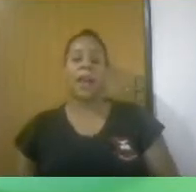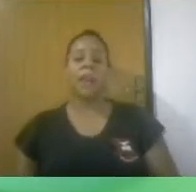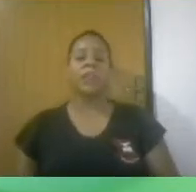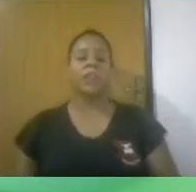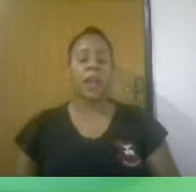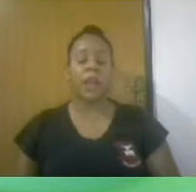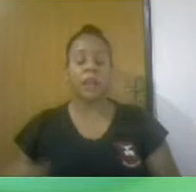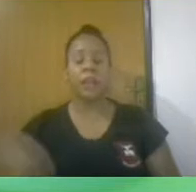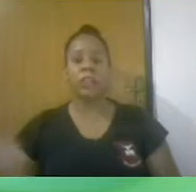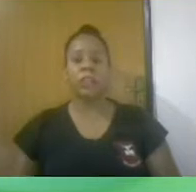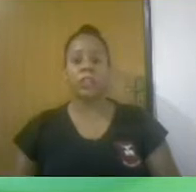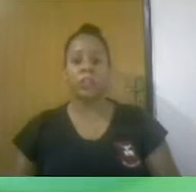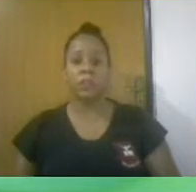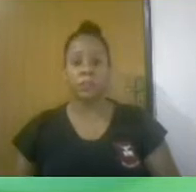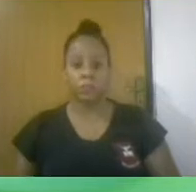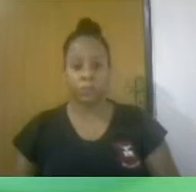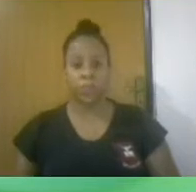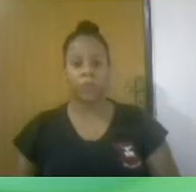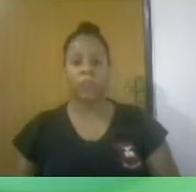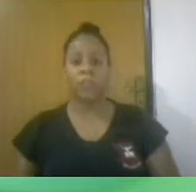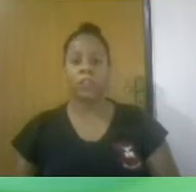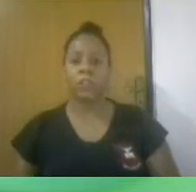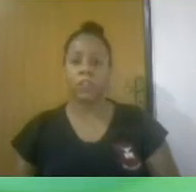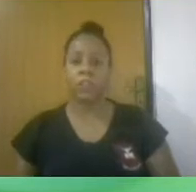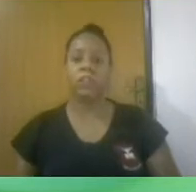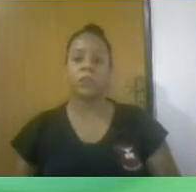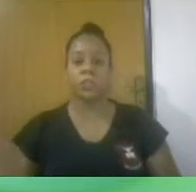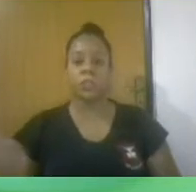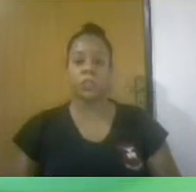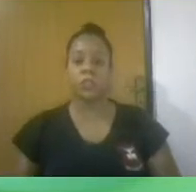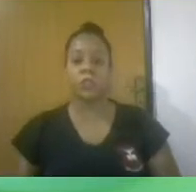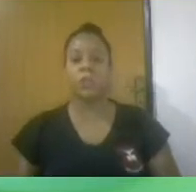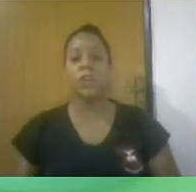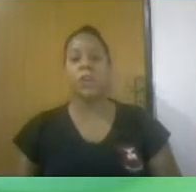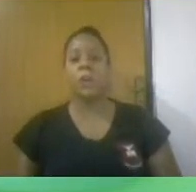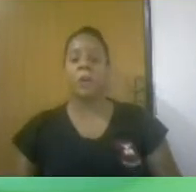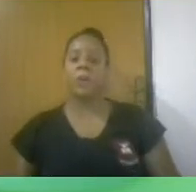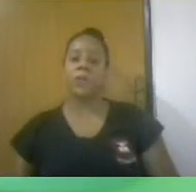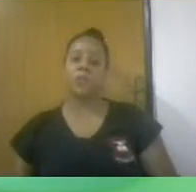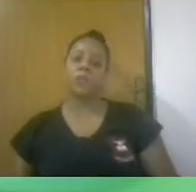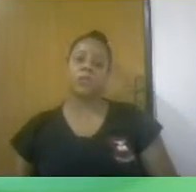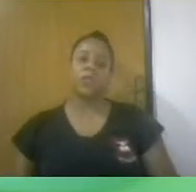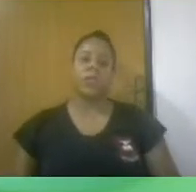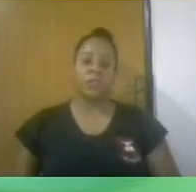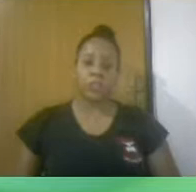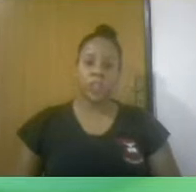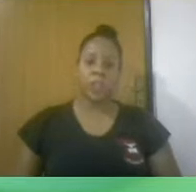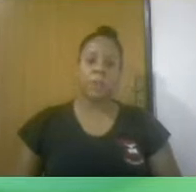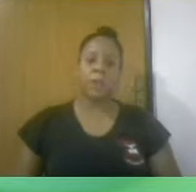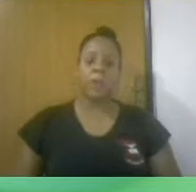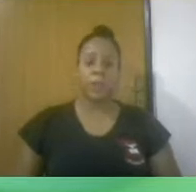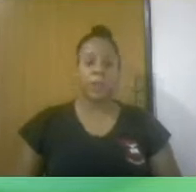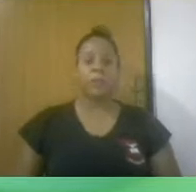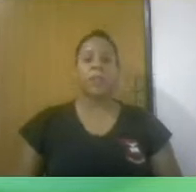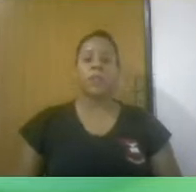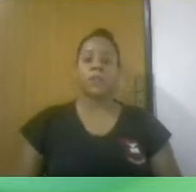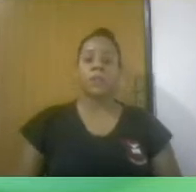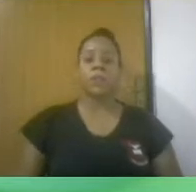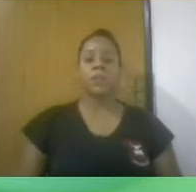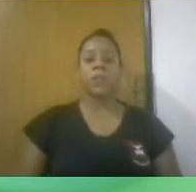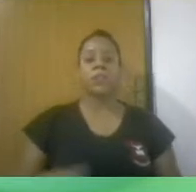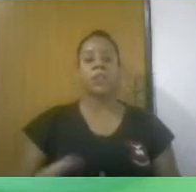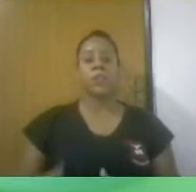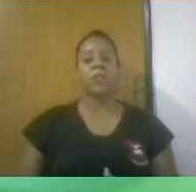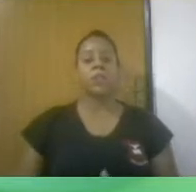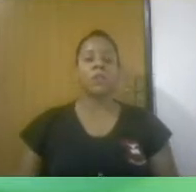apresentou a religião, né, do cristianismo, de Jesus, para os índios. A gente lembra o quê? Que os